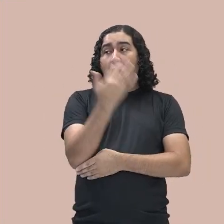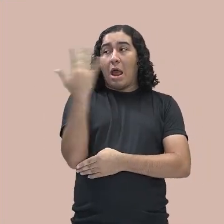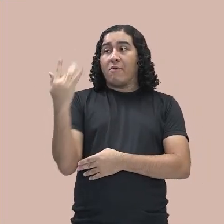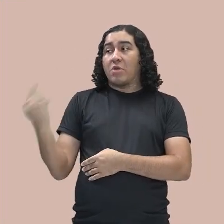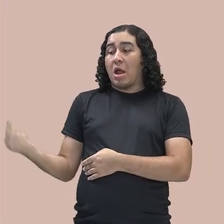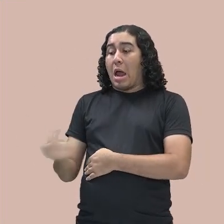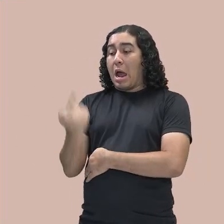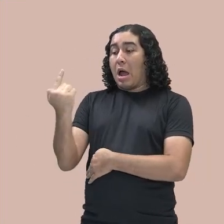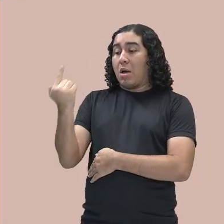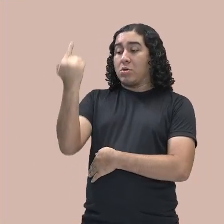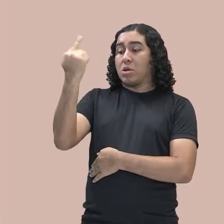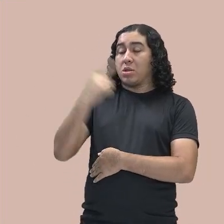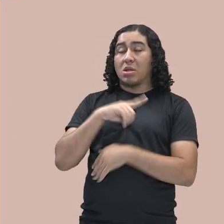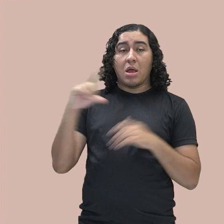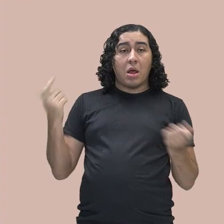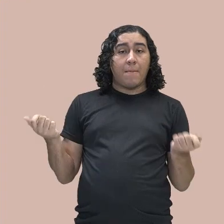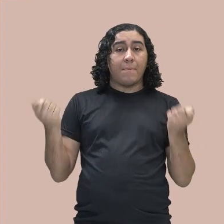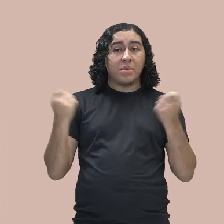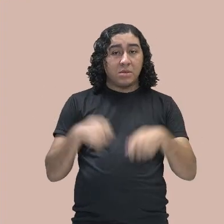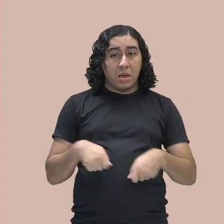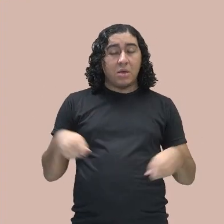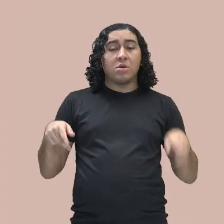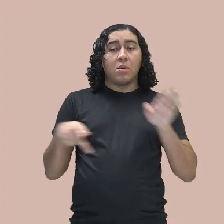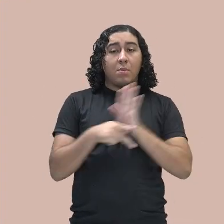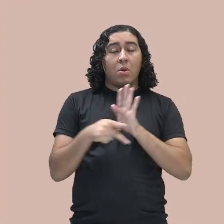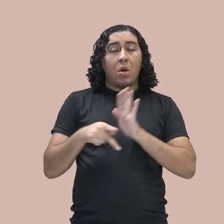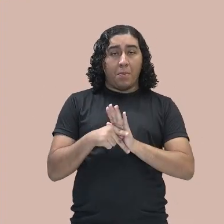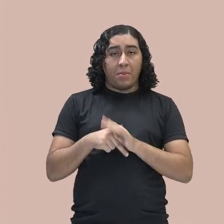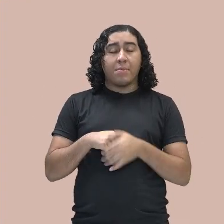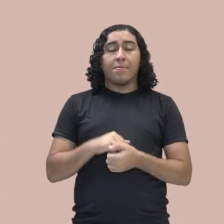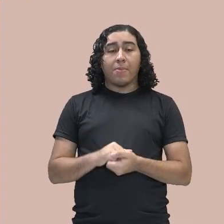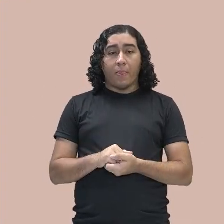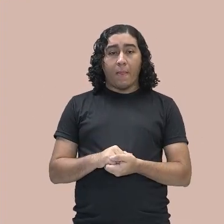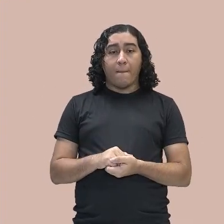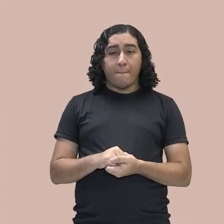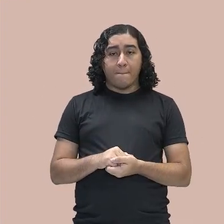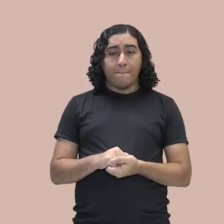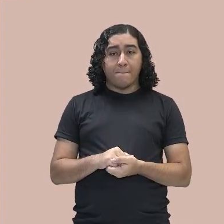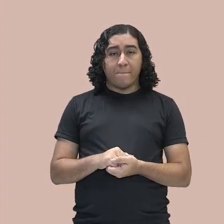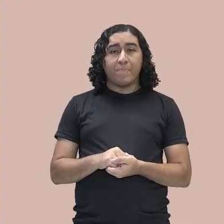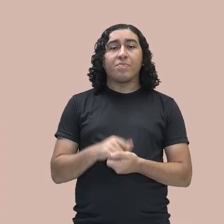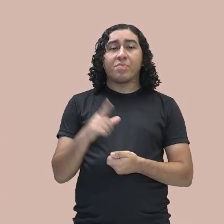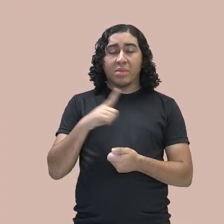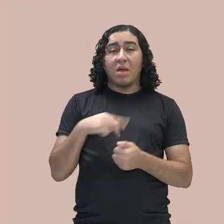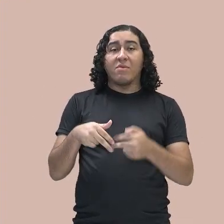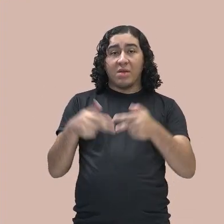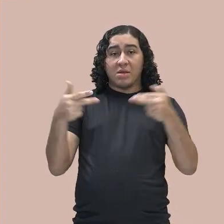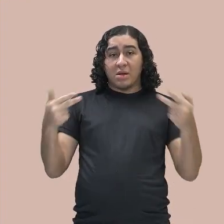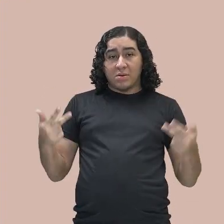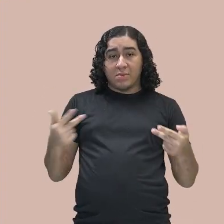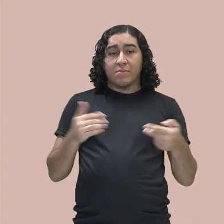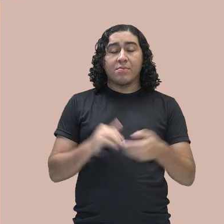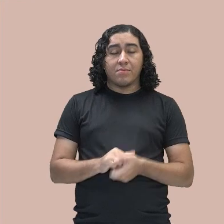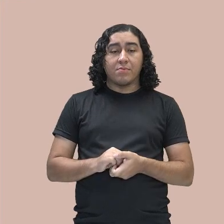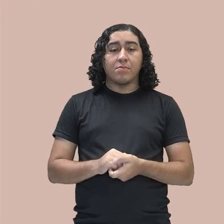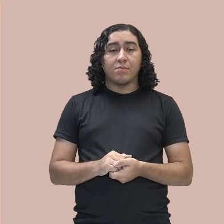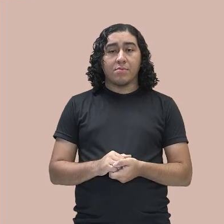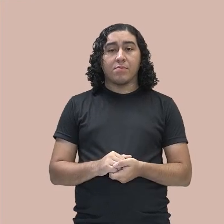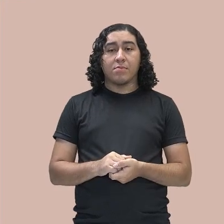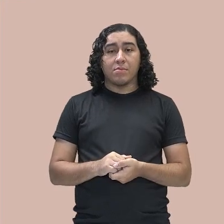Onde ela tem essa capacidade ali de crescer mais e ter uma maior diversidade, tá? Então, quando a gente fala ali